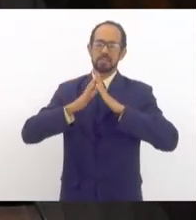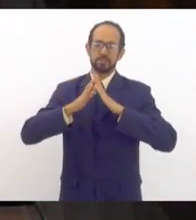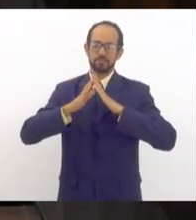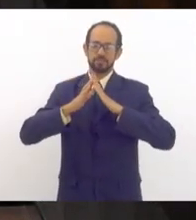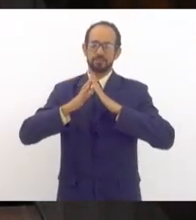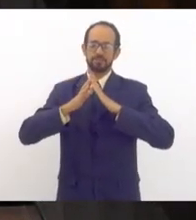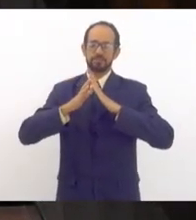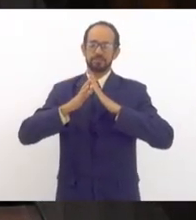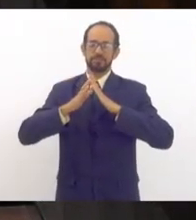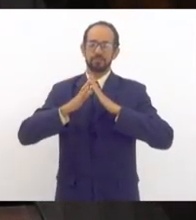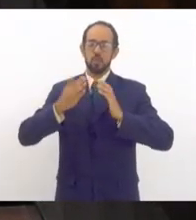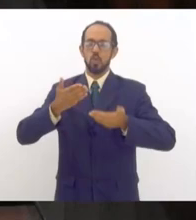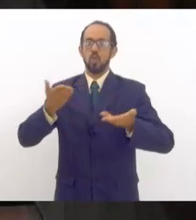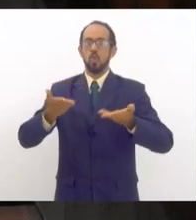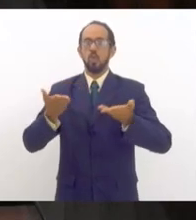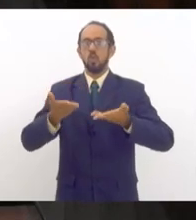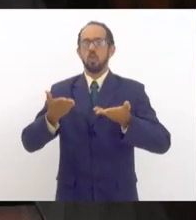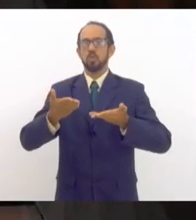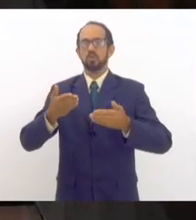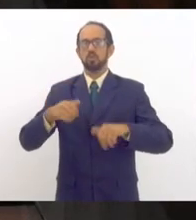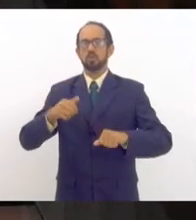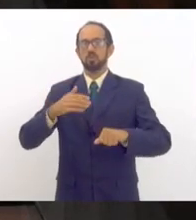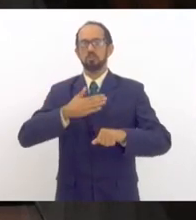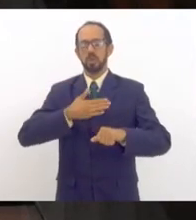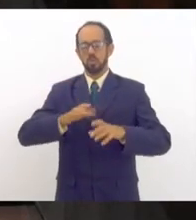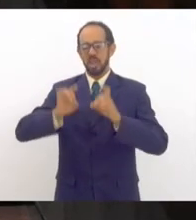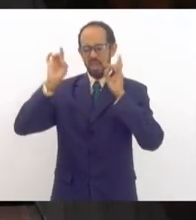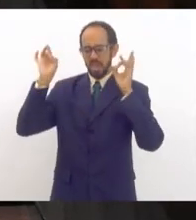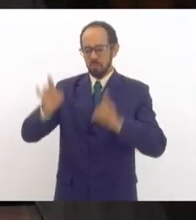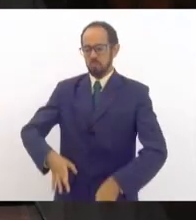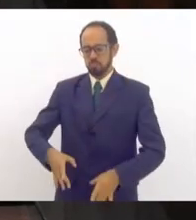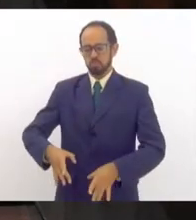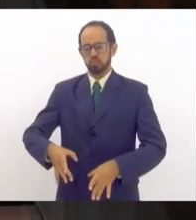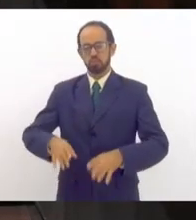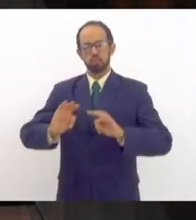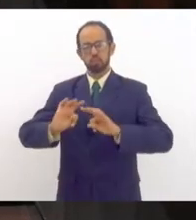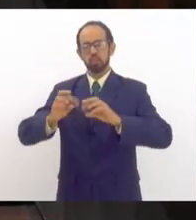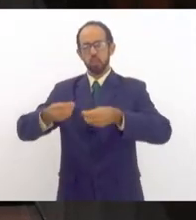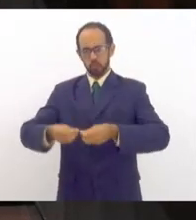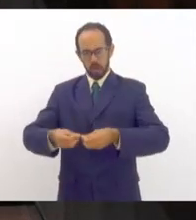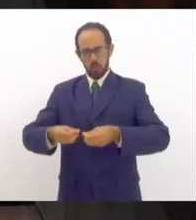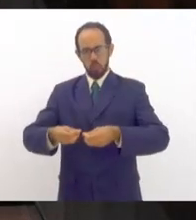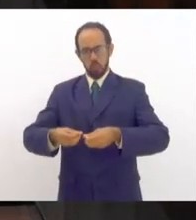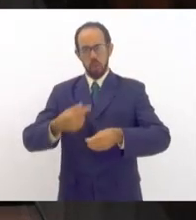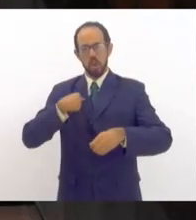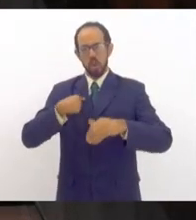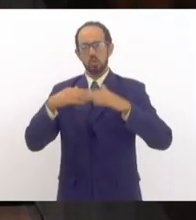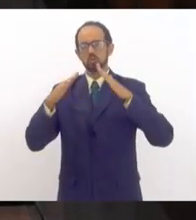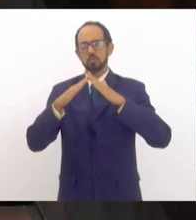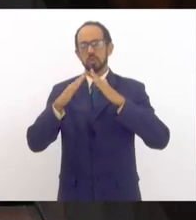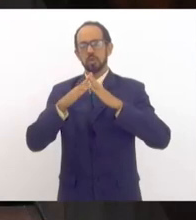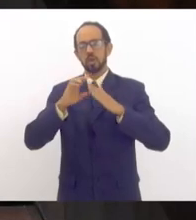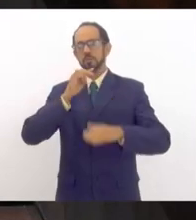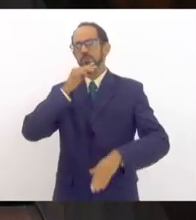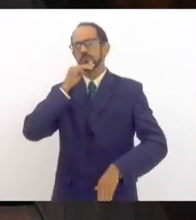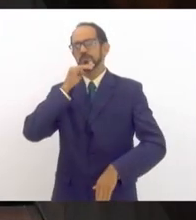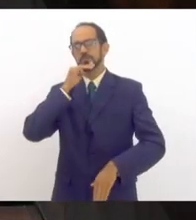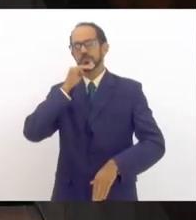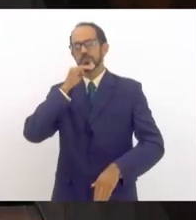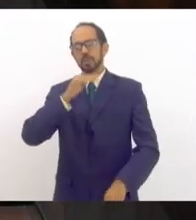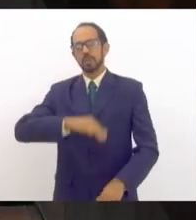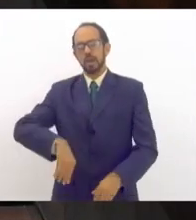meu repúcio Total eu Como morador de Mangaratiba a empresa CCR